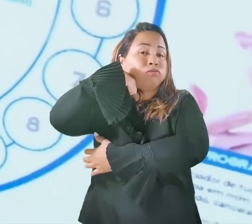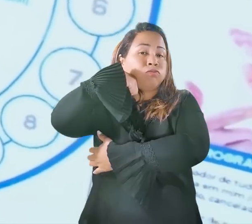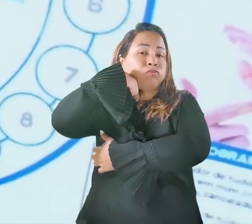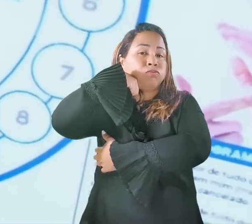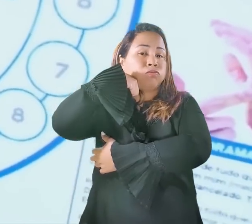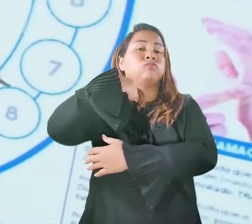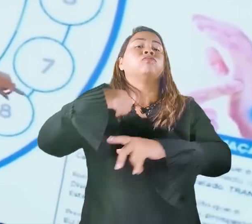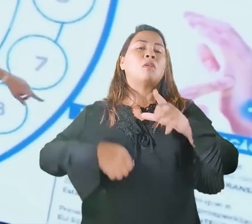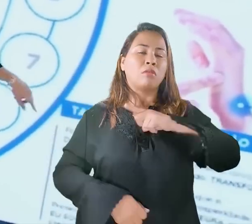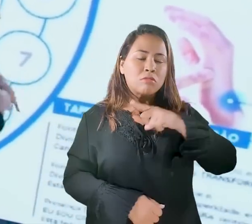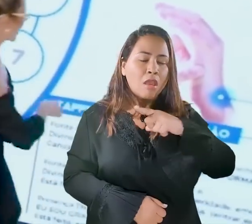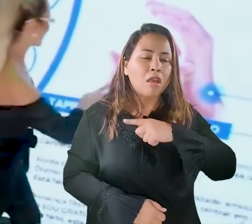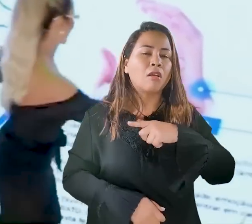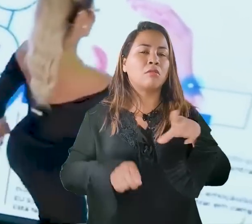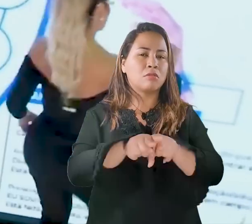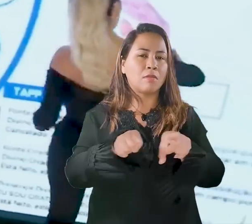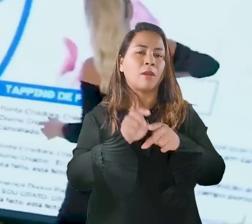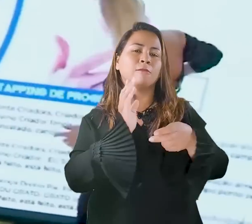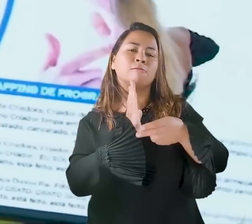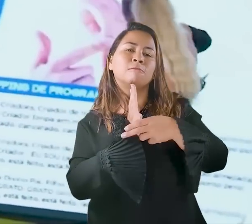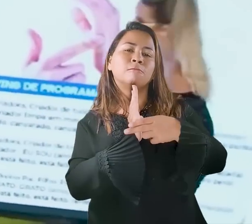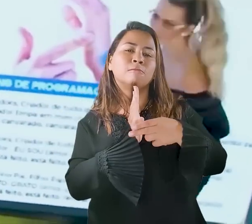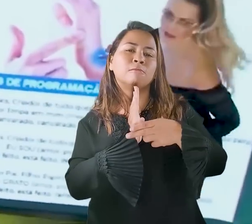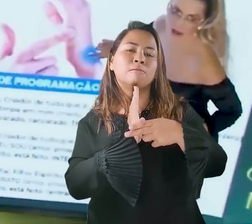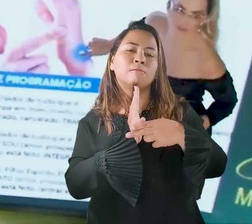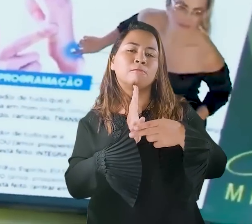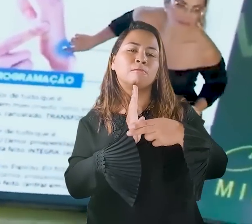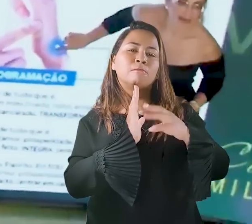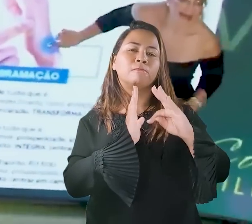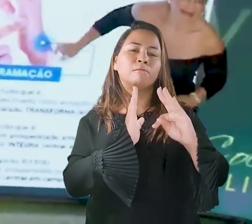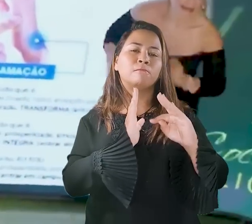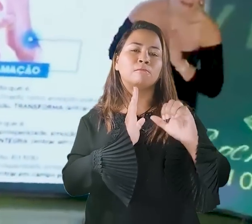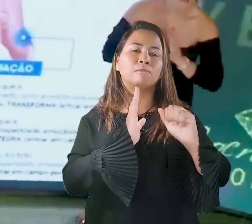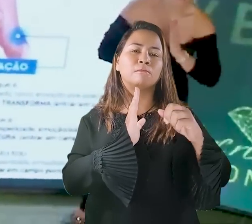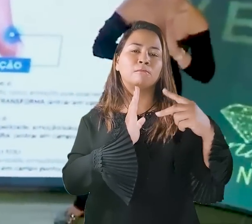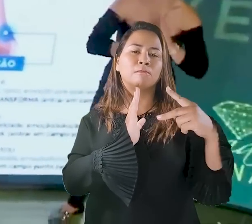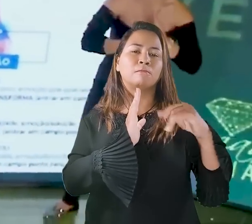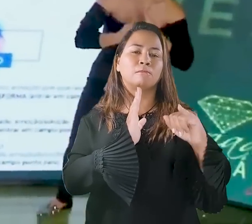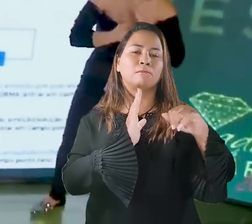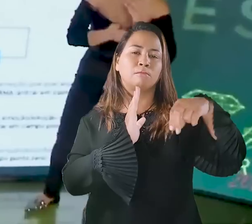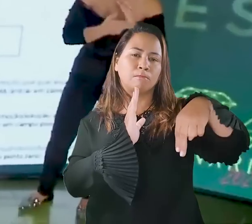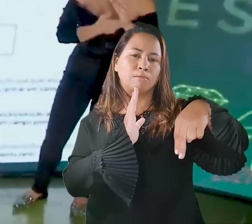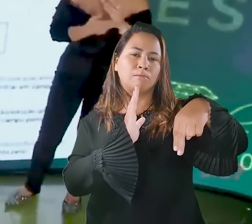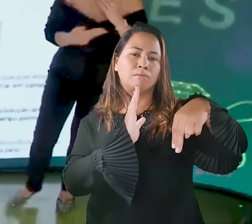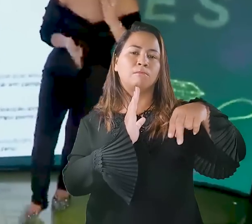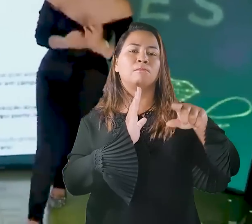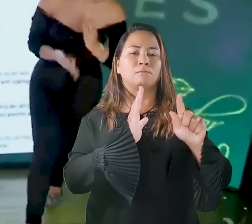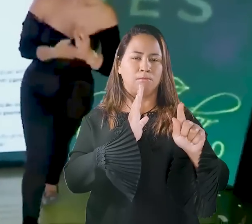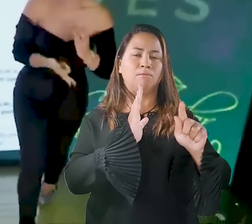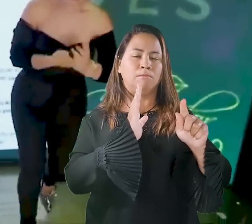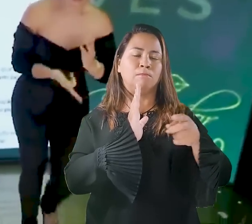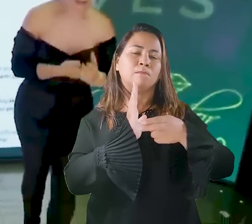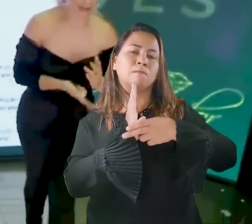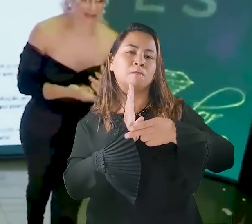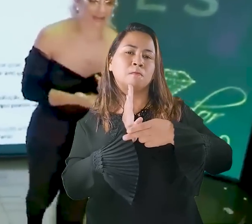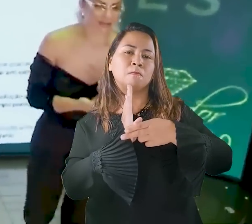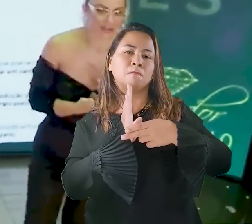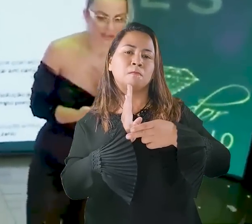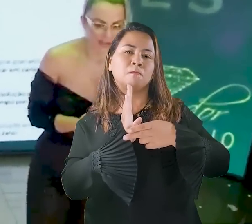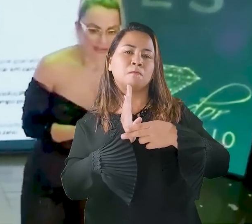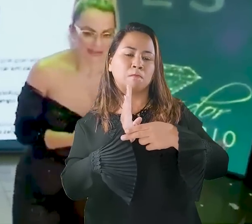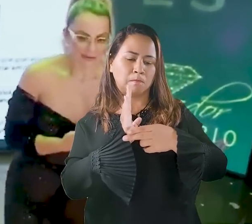Aqui o tapping, esse que é o ponto no tapping, ó. Aqui, bem essa batidinha aqui. Essa batidinha,